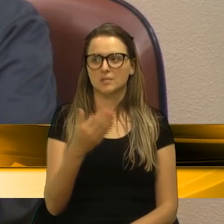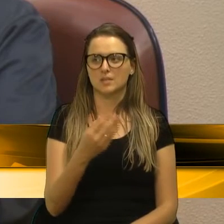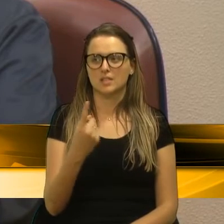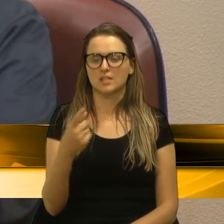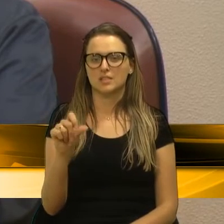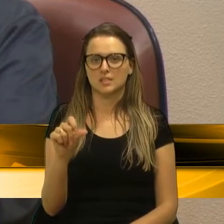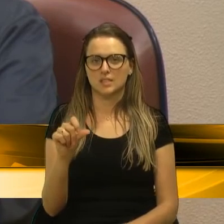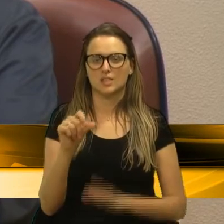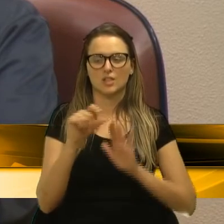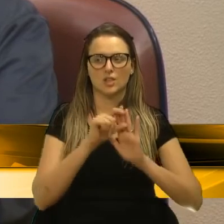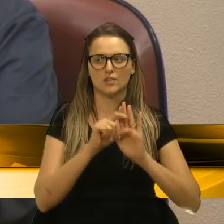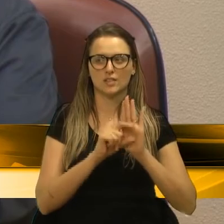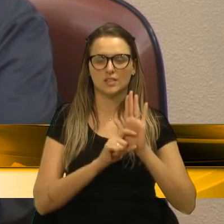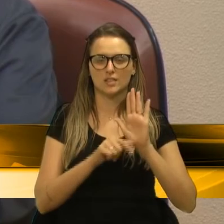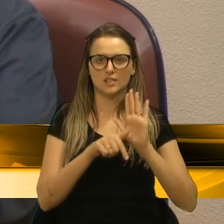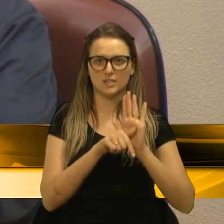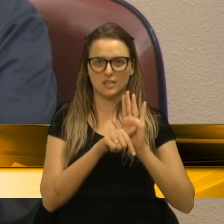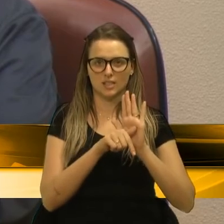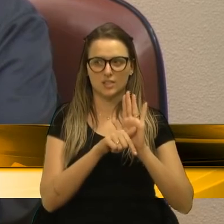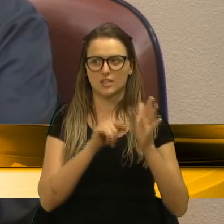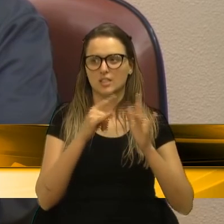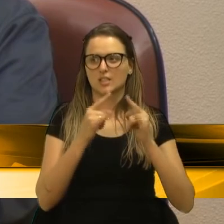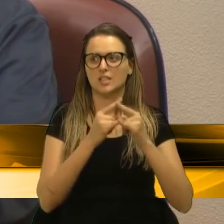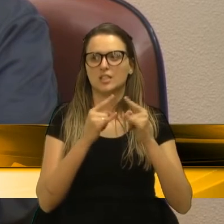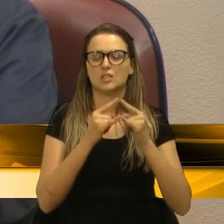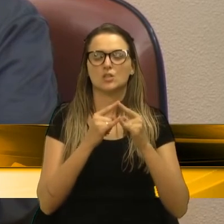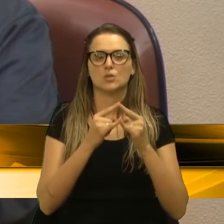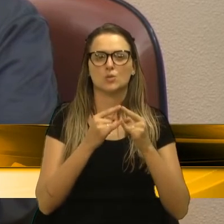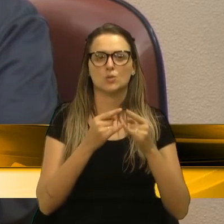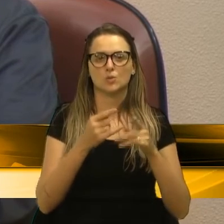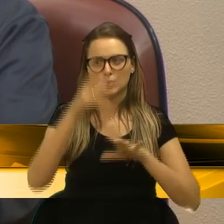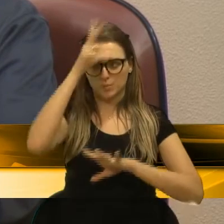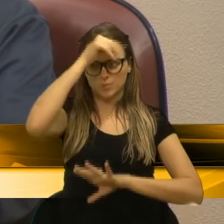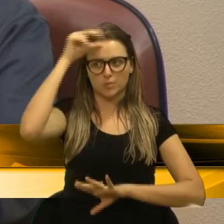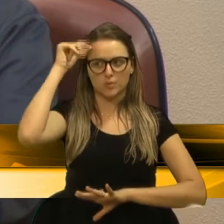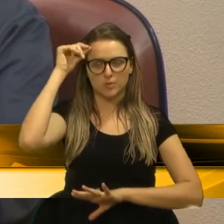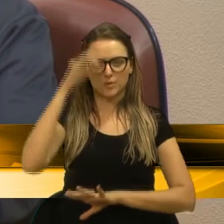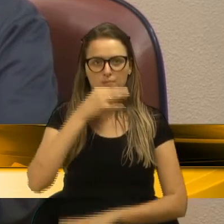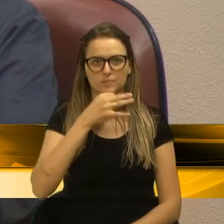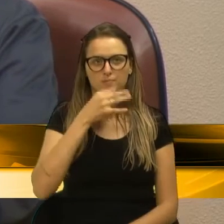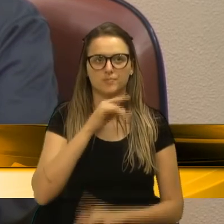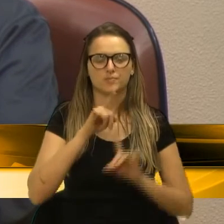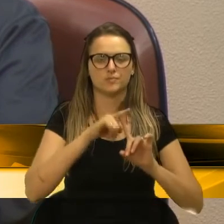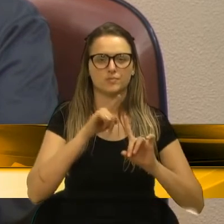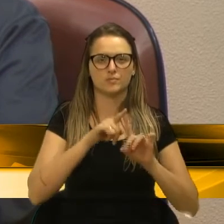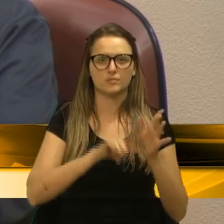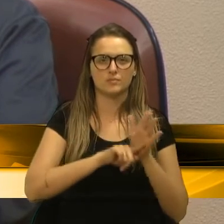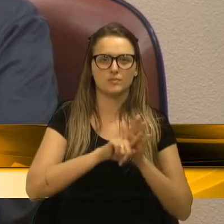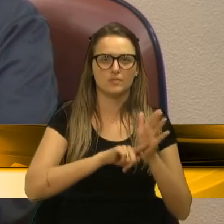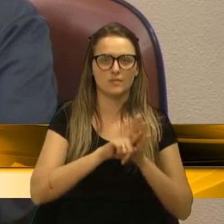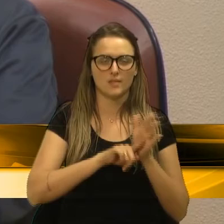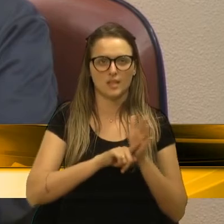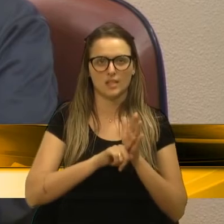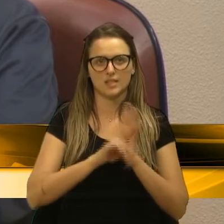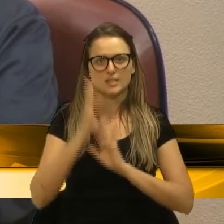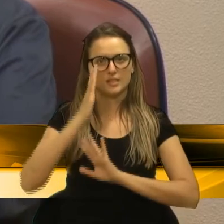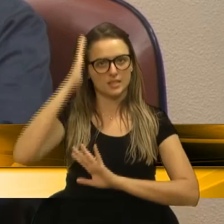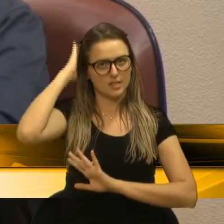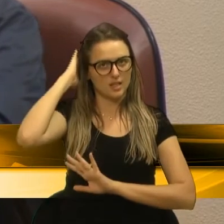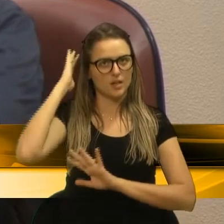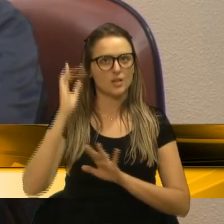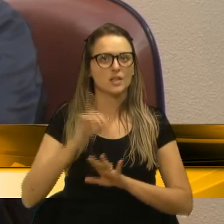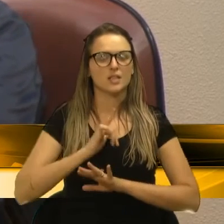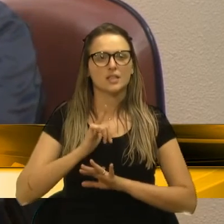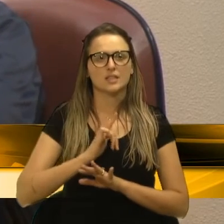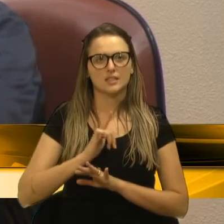291820200/19, hífen 7. Órgão Executivo Municipal de Caxias do Sul, exercício 2019, tipo inspeção especial, administrador Daniel Antônio Guerra, assunto